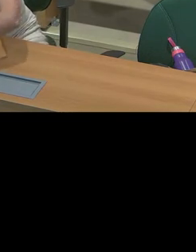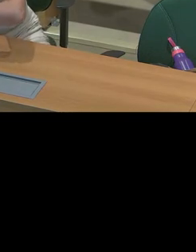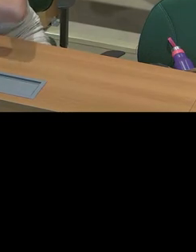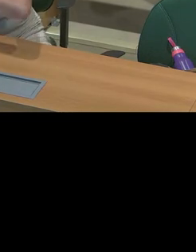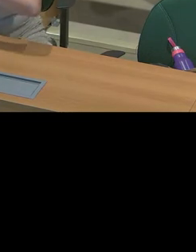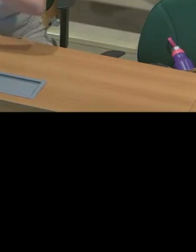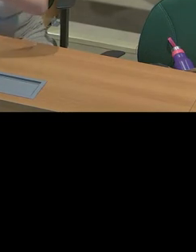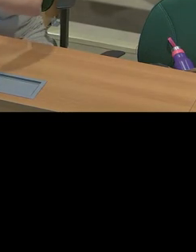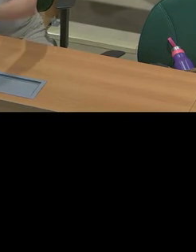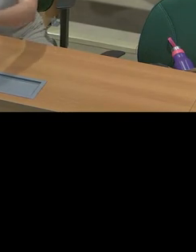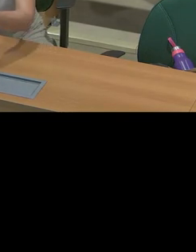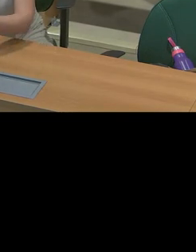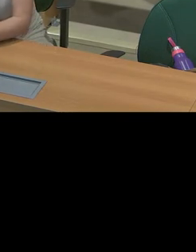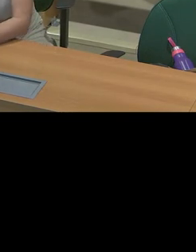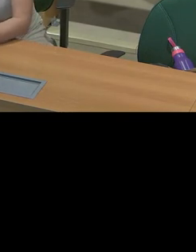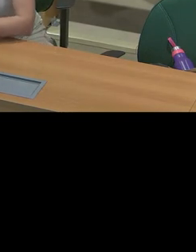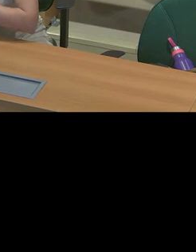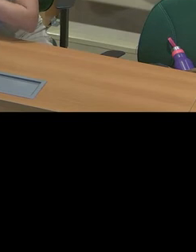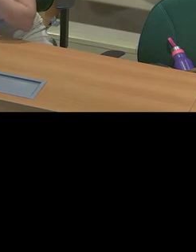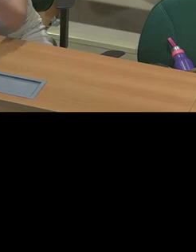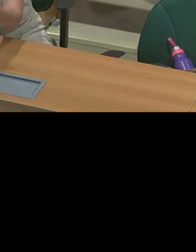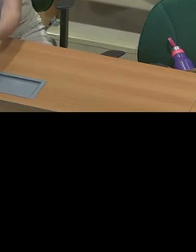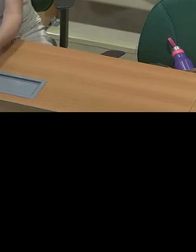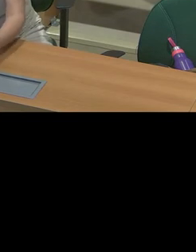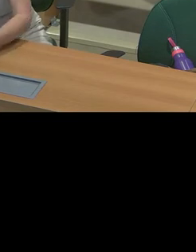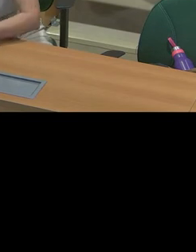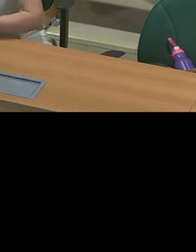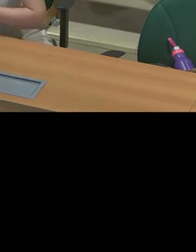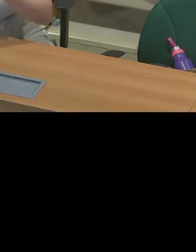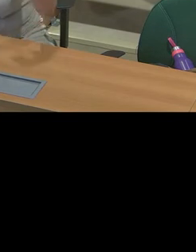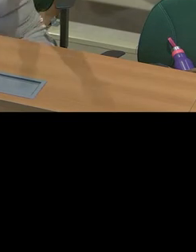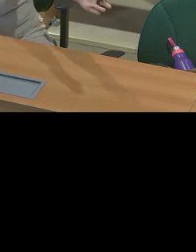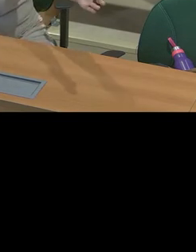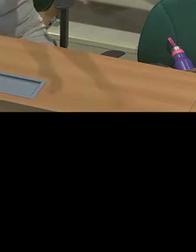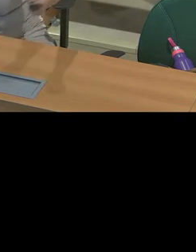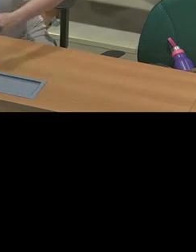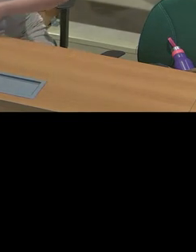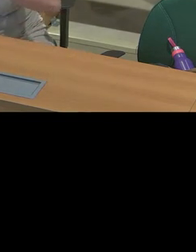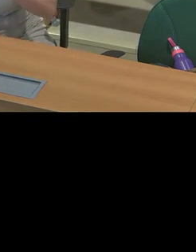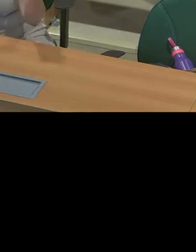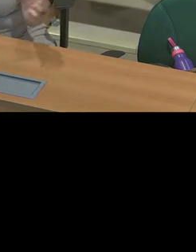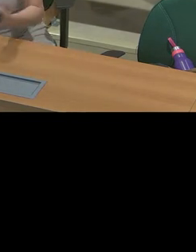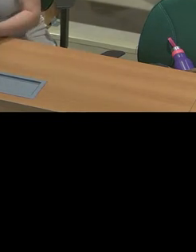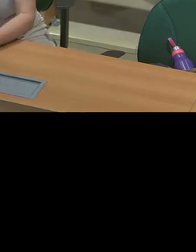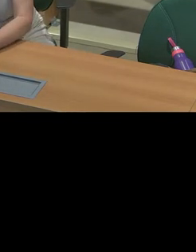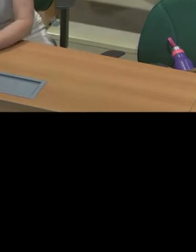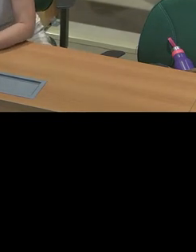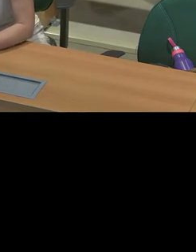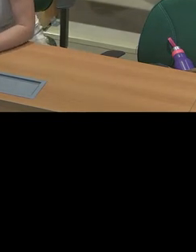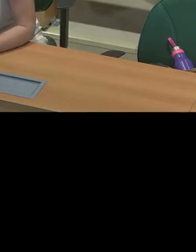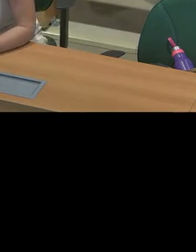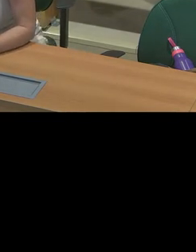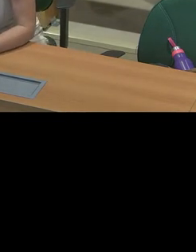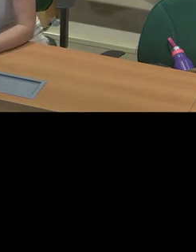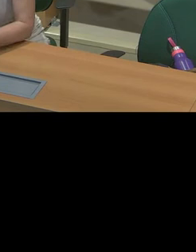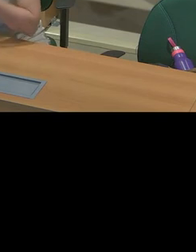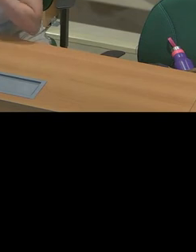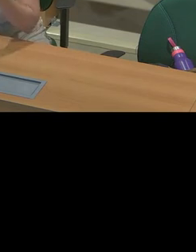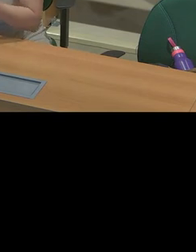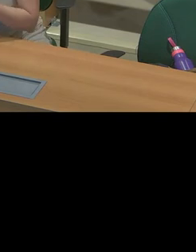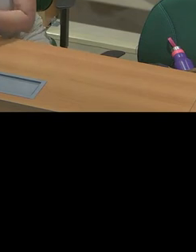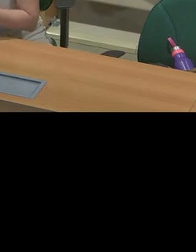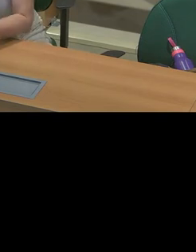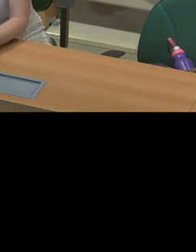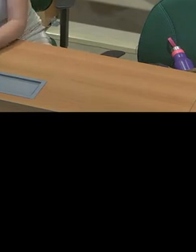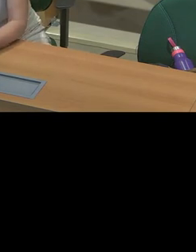caminho longo para captar o recurso, elaborar o projeto. Everton sempre parceiríssimo nessas